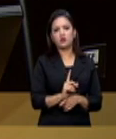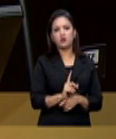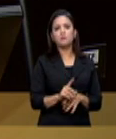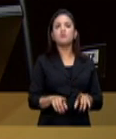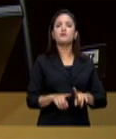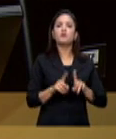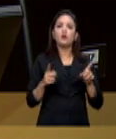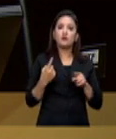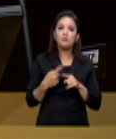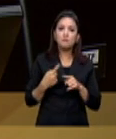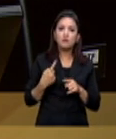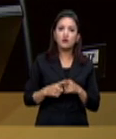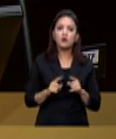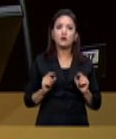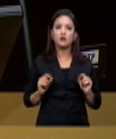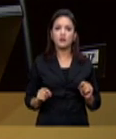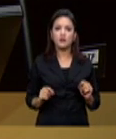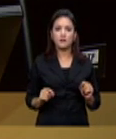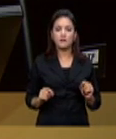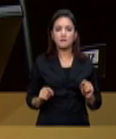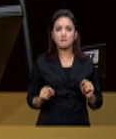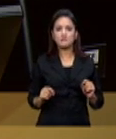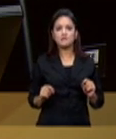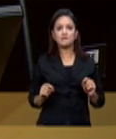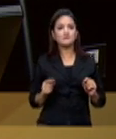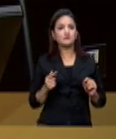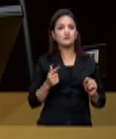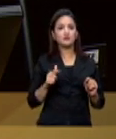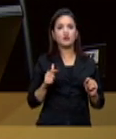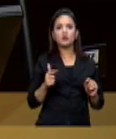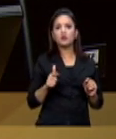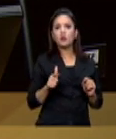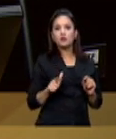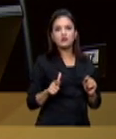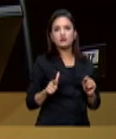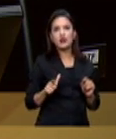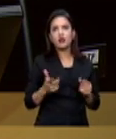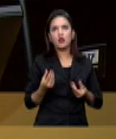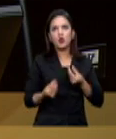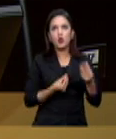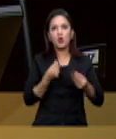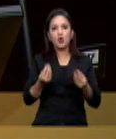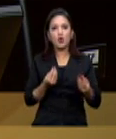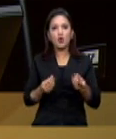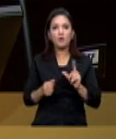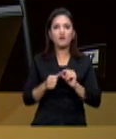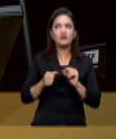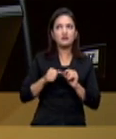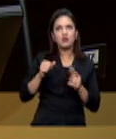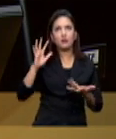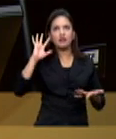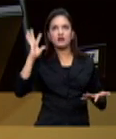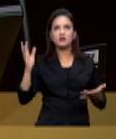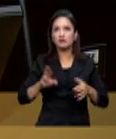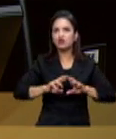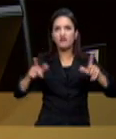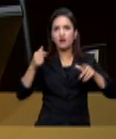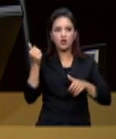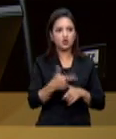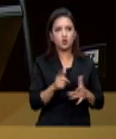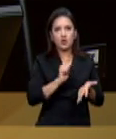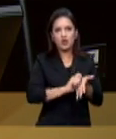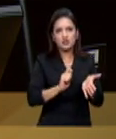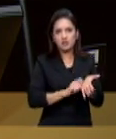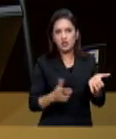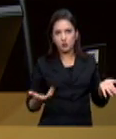me parece que não há outra maneira de se interpretar de maneira correta. Então, eu me ponho de acordo quanto aos